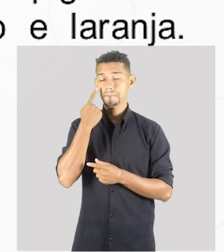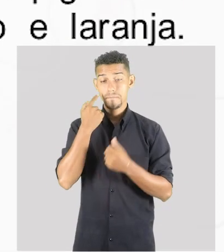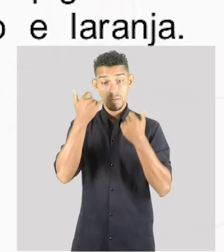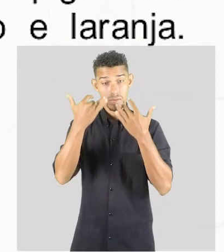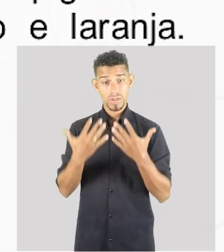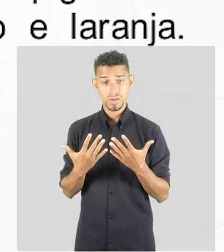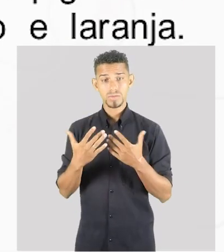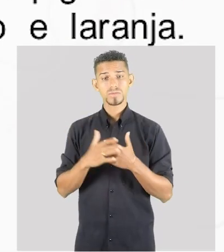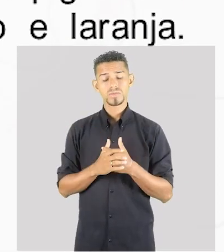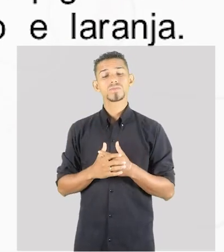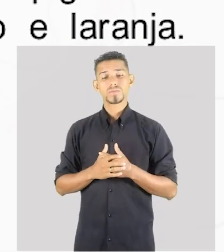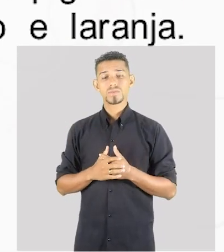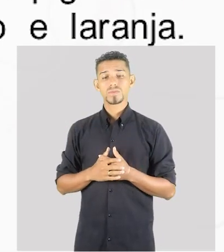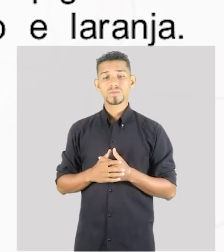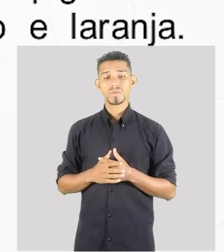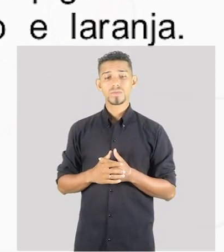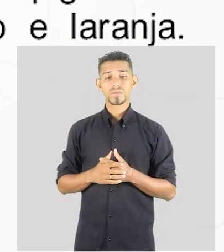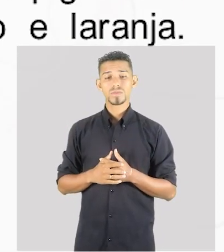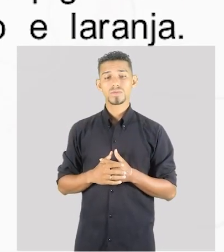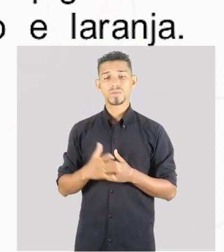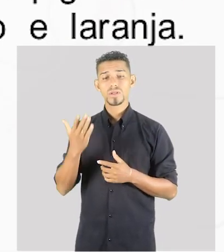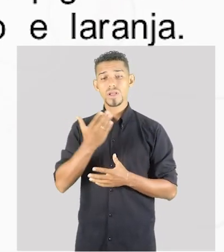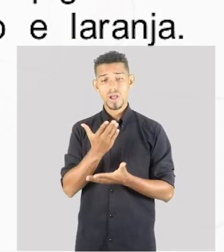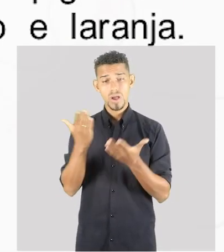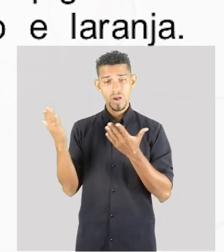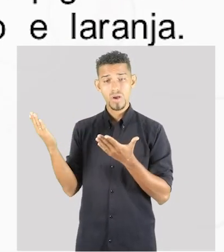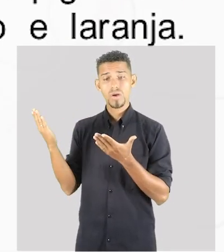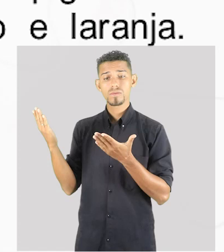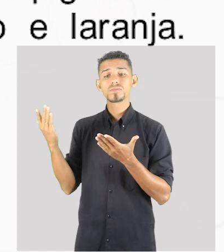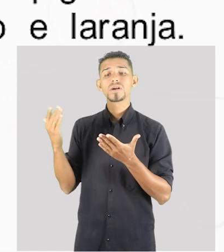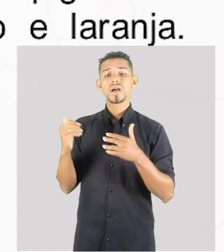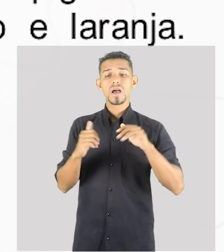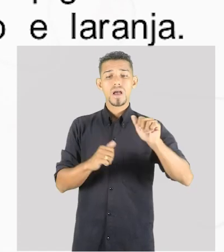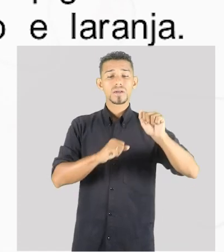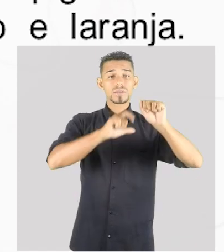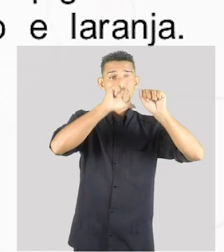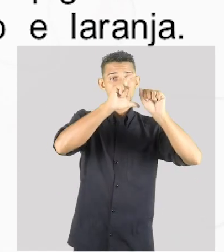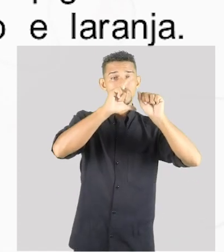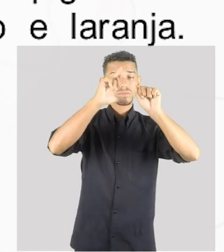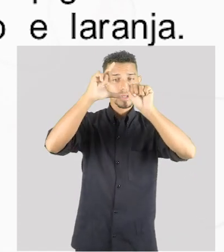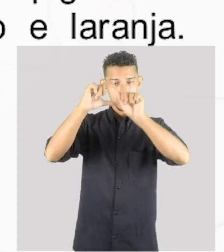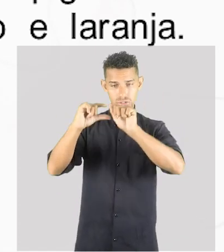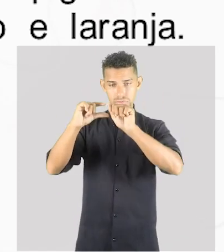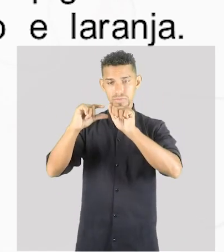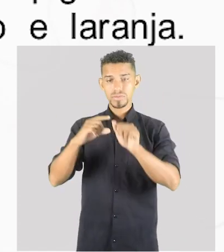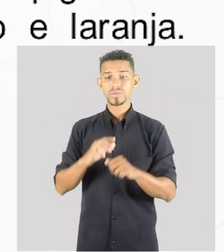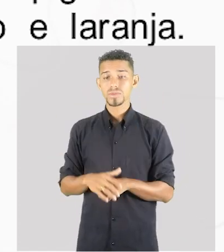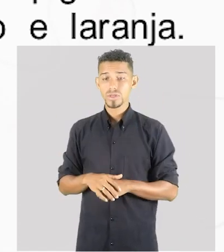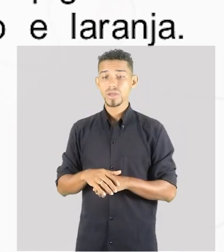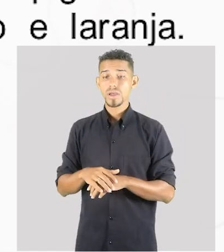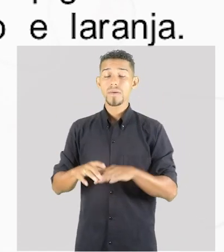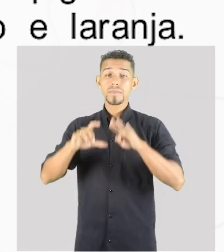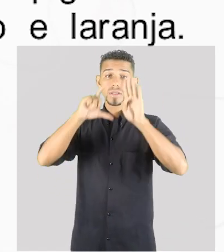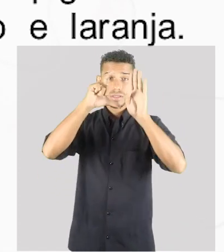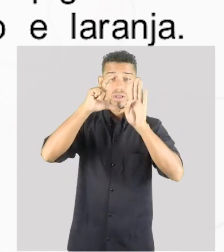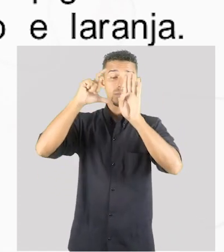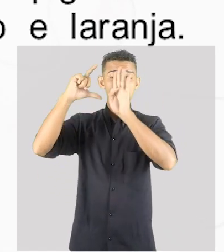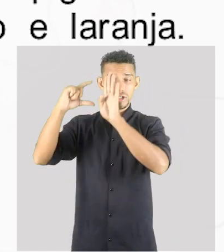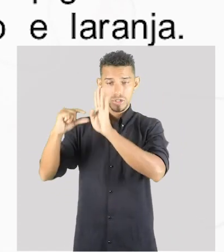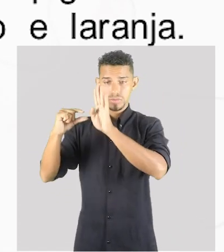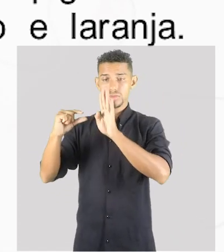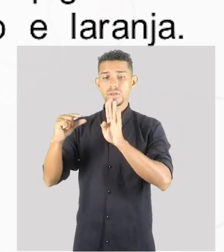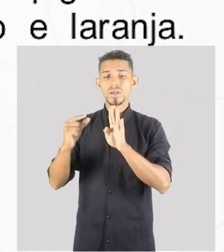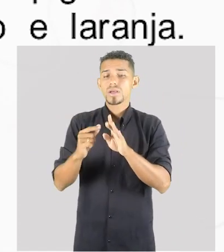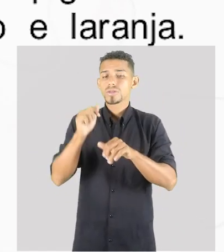Na cobra do milharal, os alelos Azão, Azinho e Bzão, Bzinho regulam a coloração da pele. O